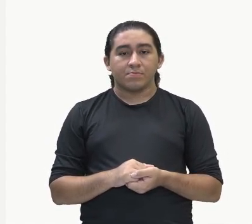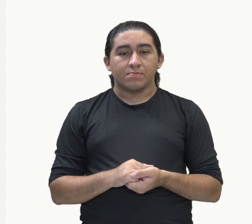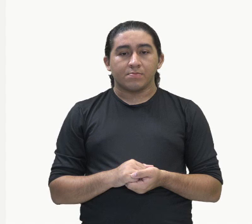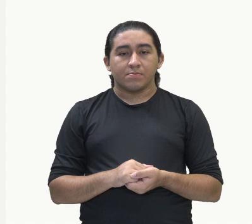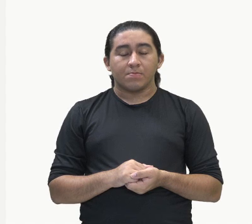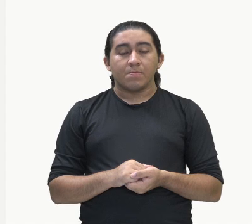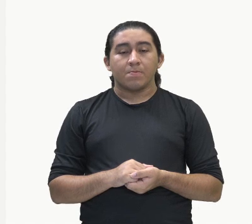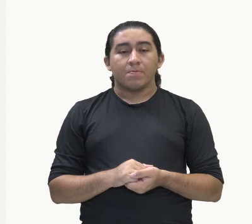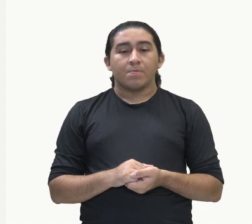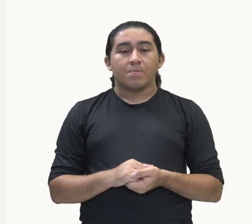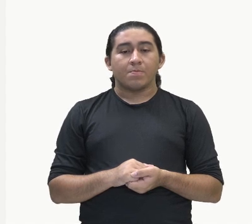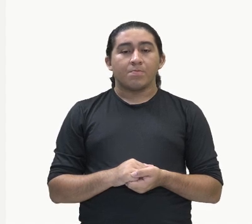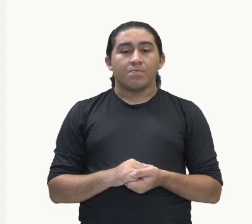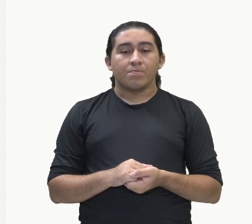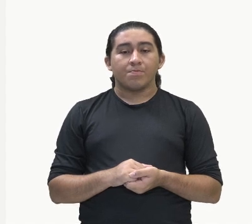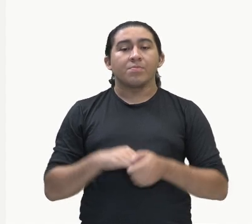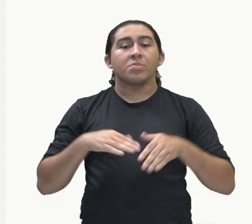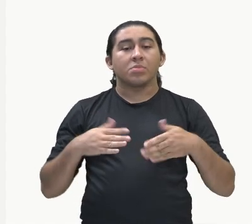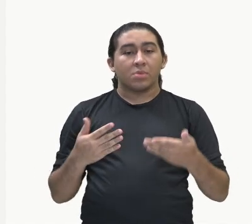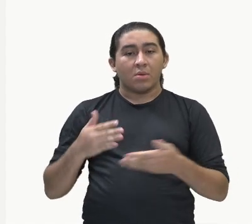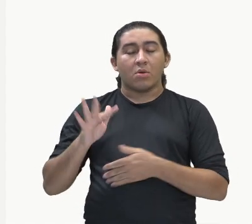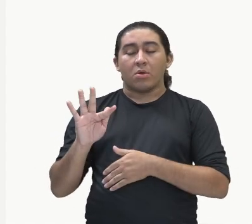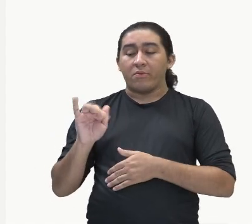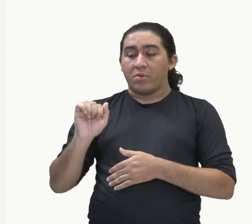Então, famous, famoso.